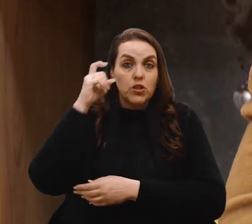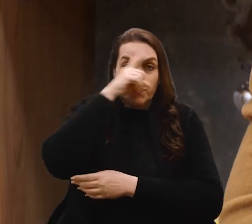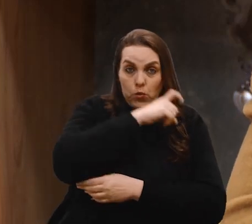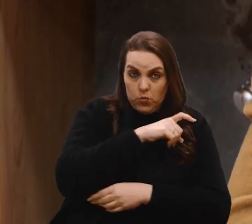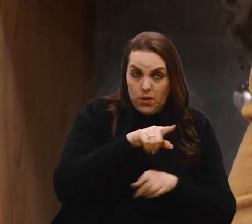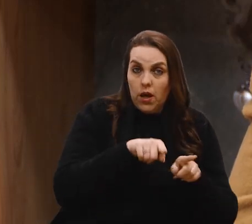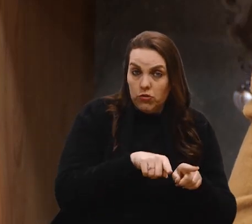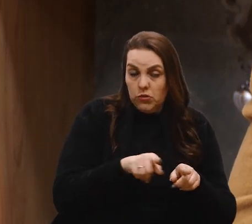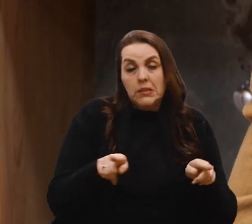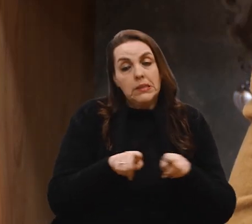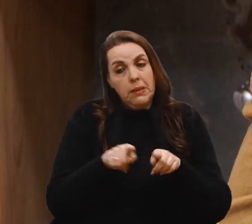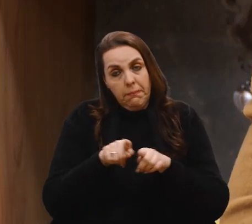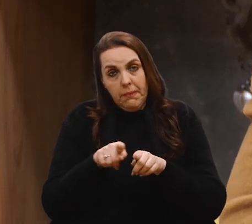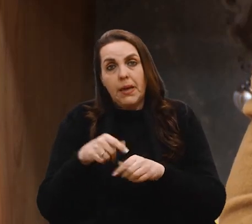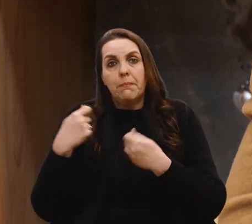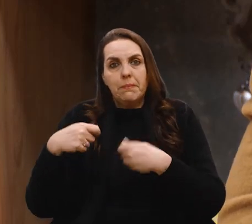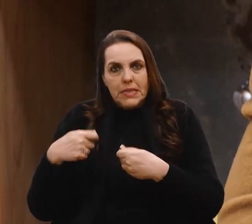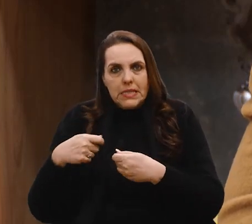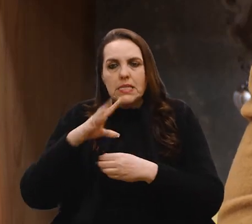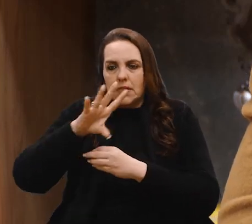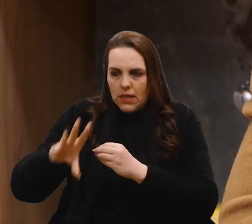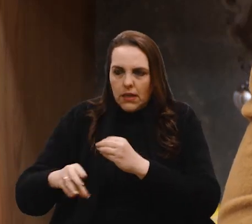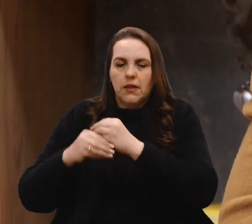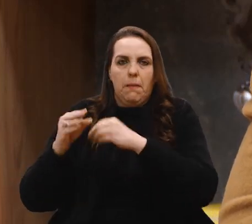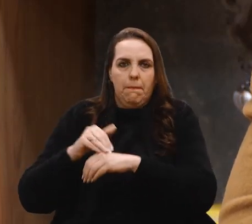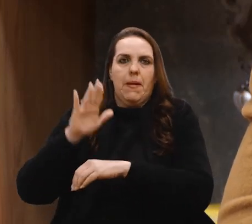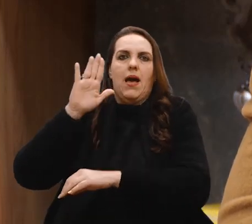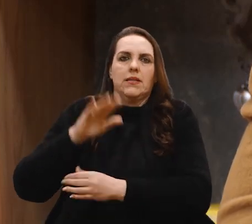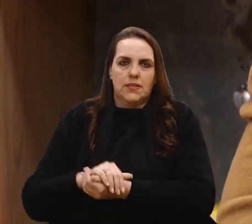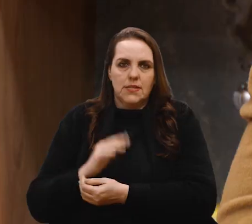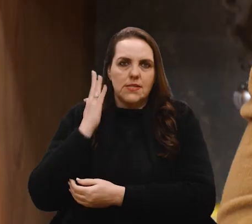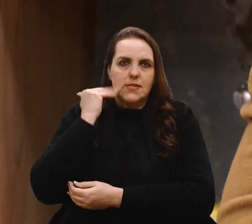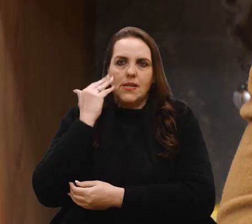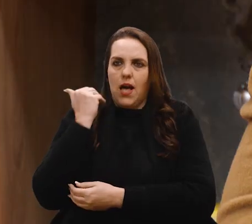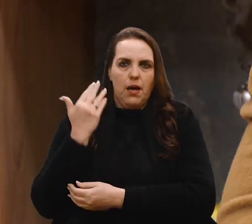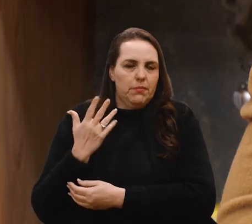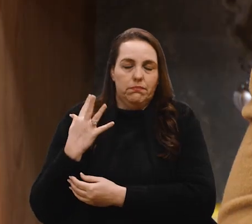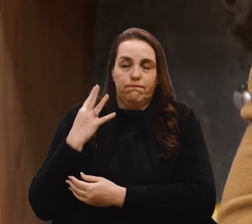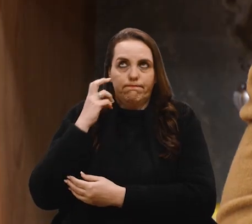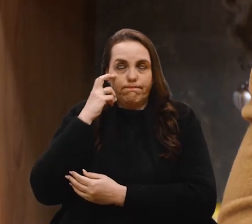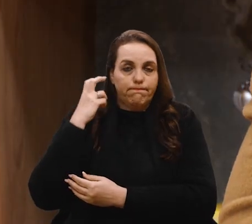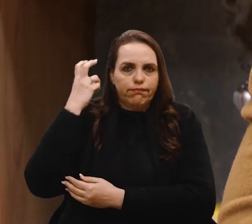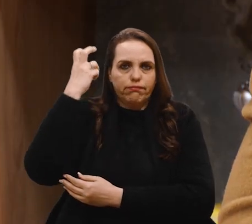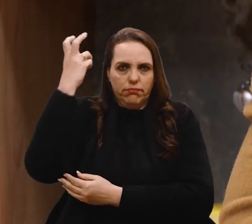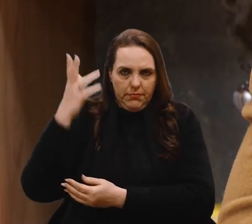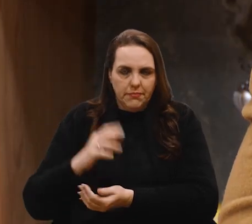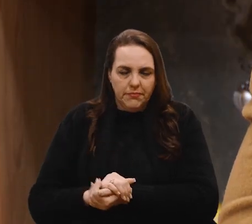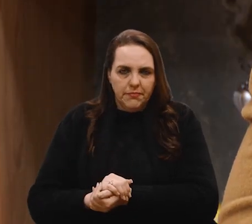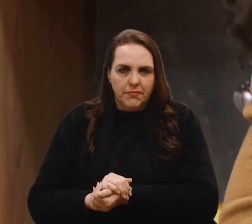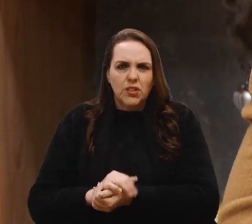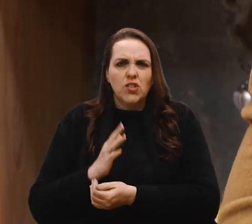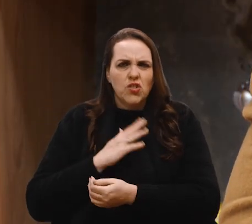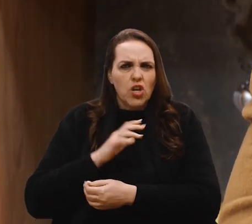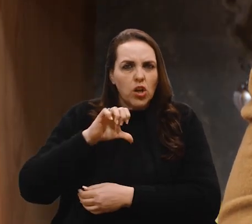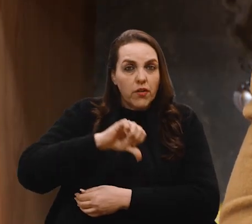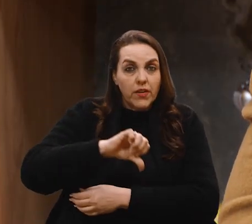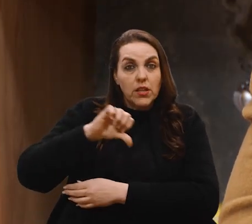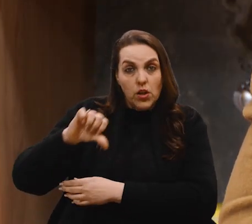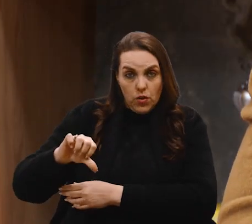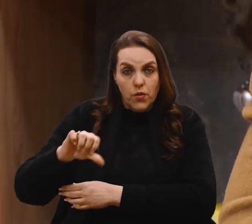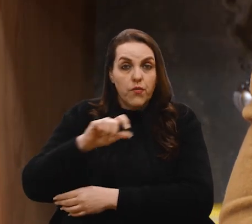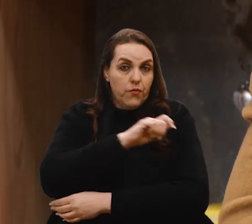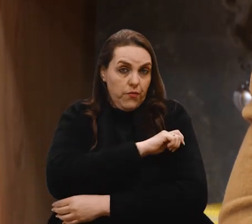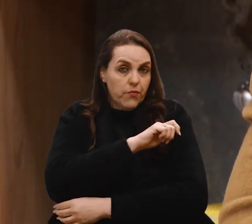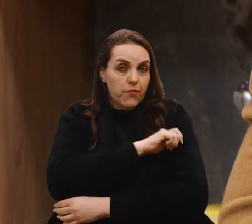como para essa questão da suplementação. Né? Então a gente chama muito eles para esse olhar e nós já temos 99 estudantes na